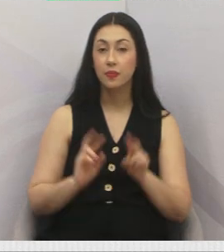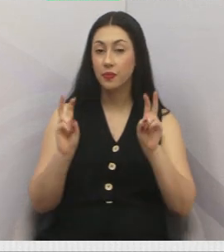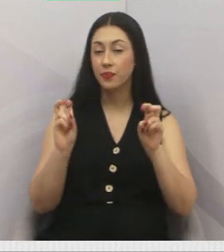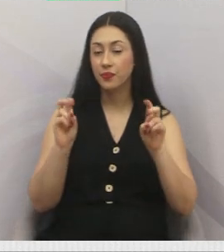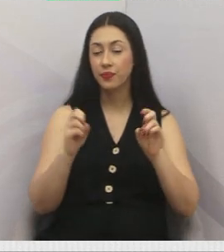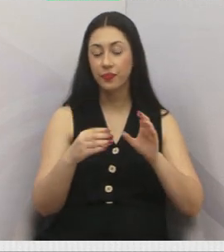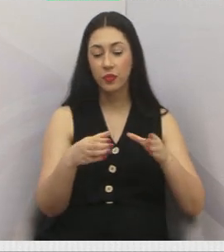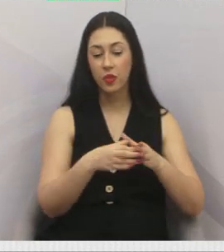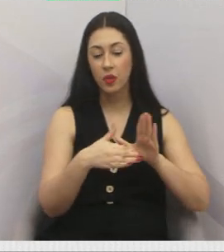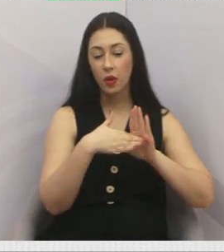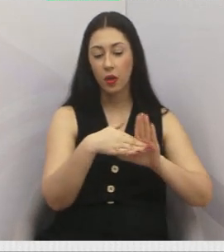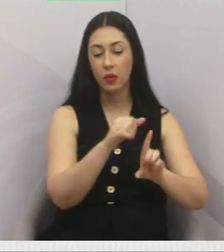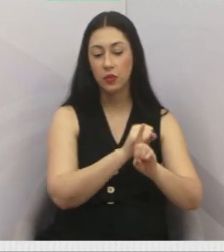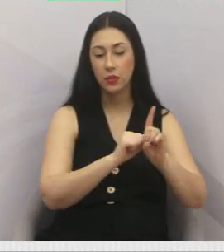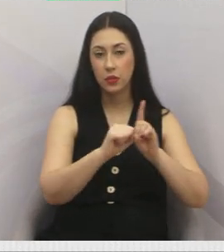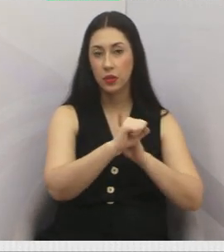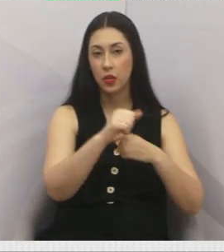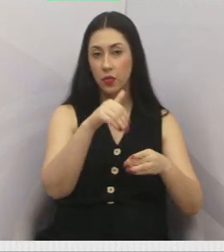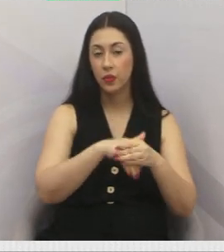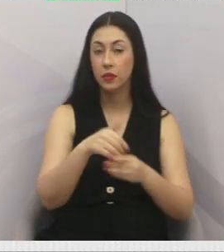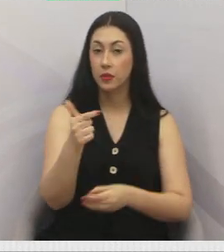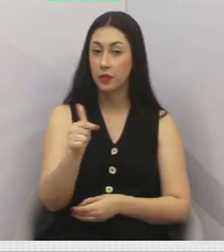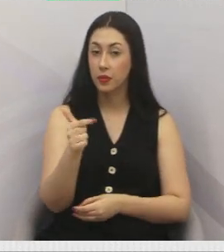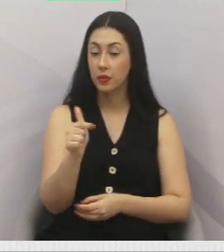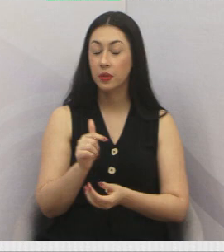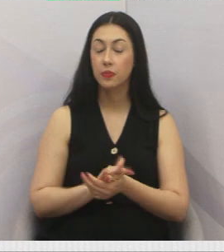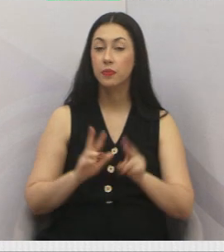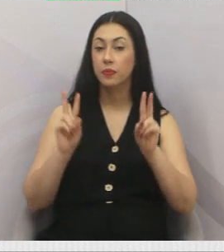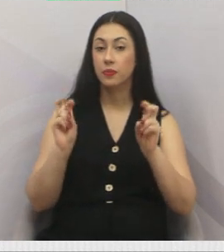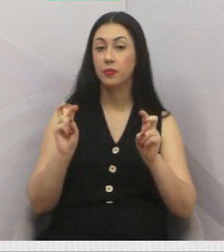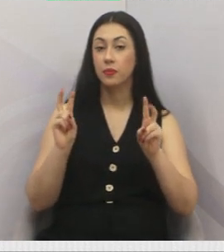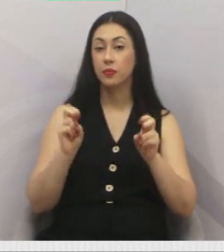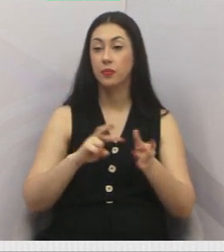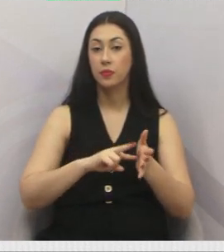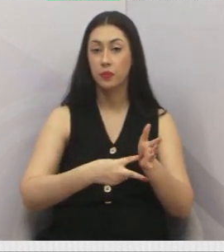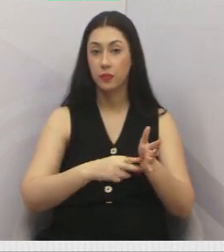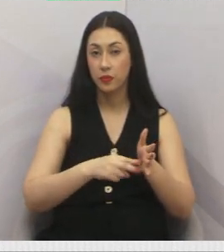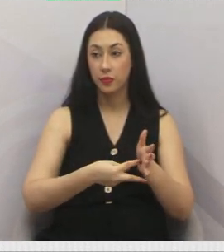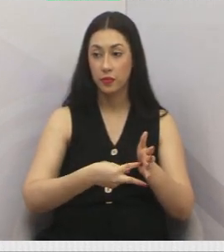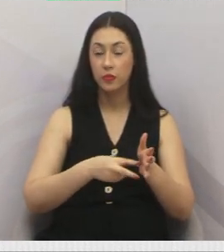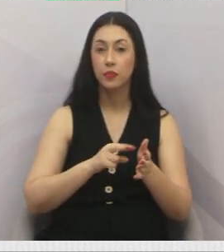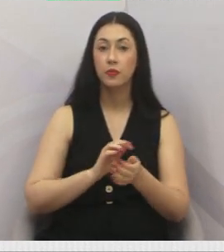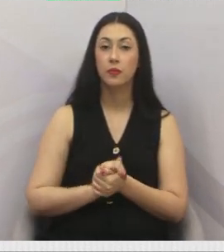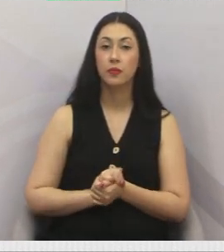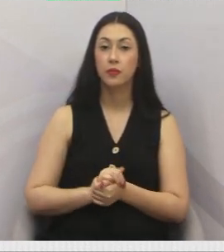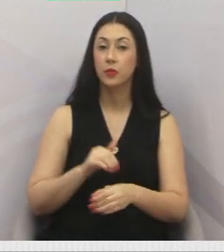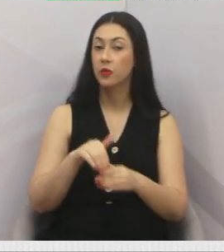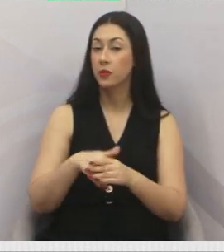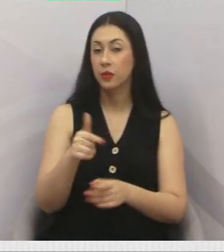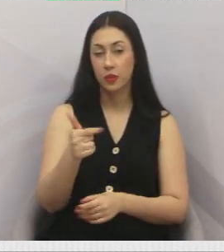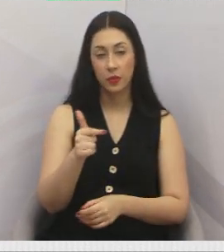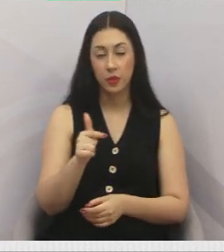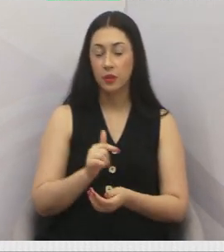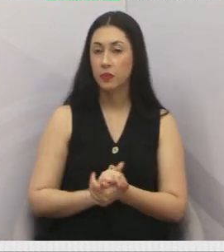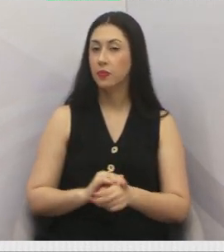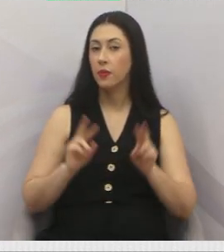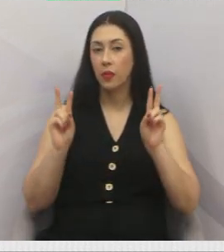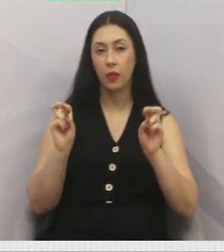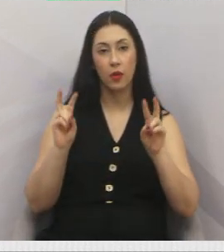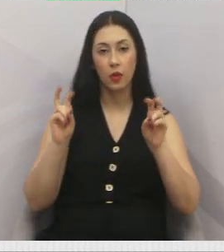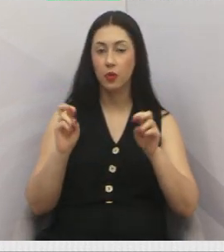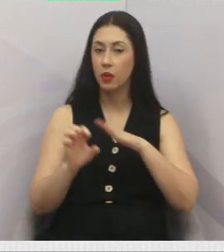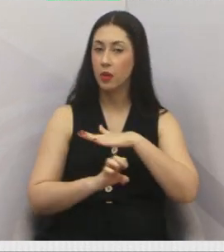Movimentos populares e ou coletivos, voto em branco. Segmento entidade classe sindical, voto em branco.